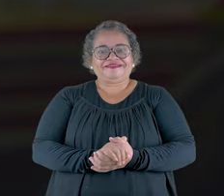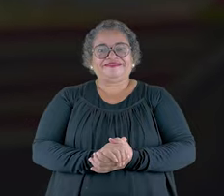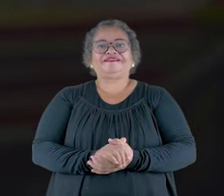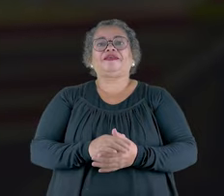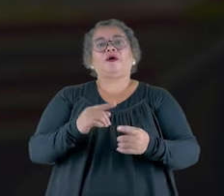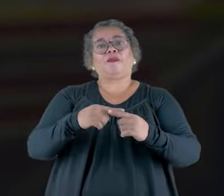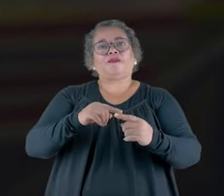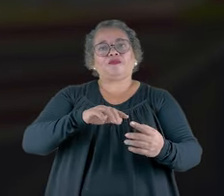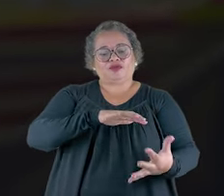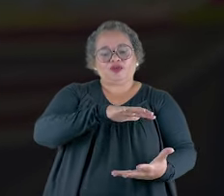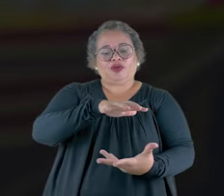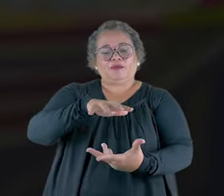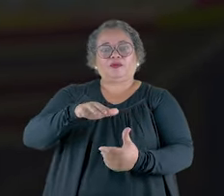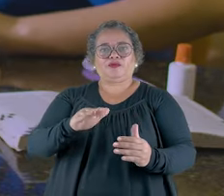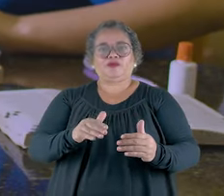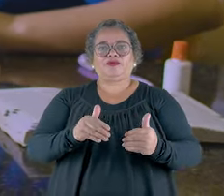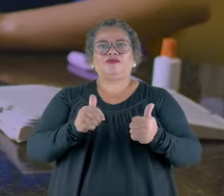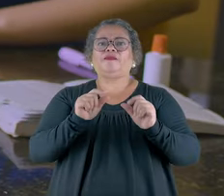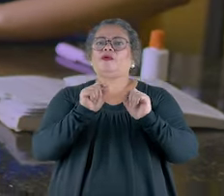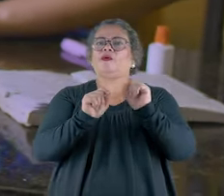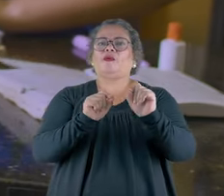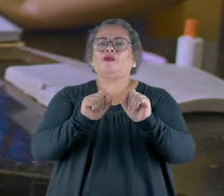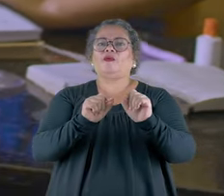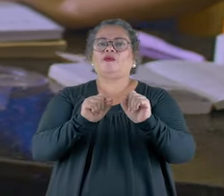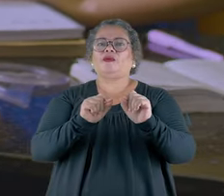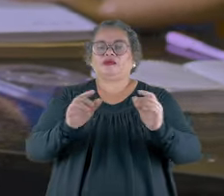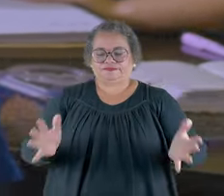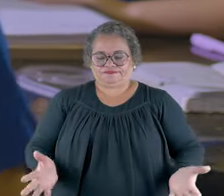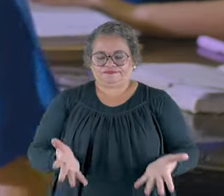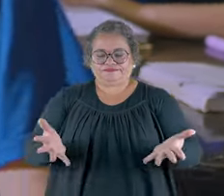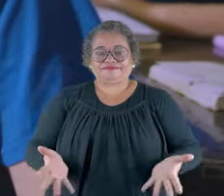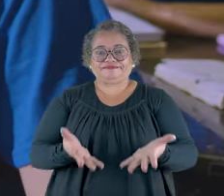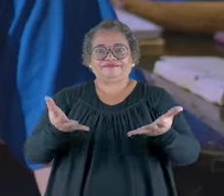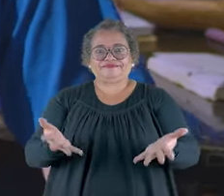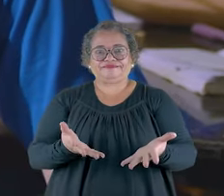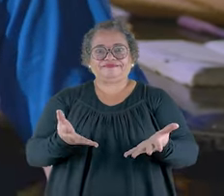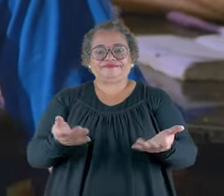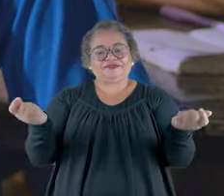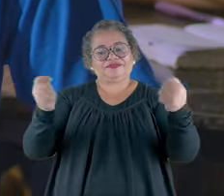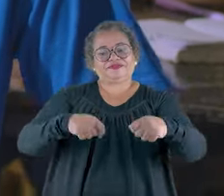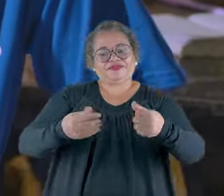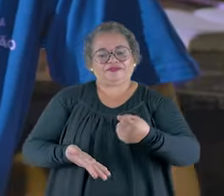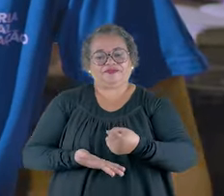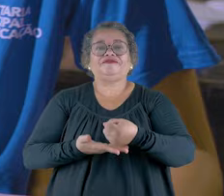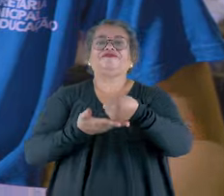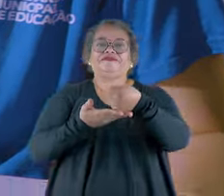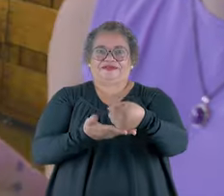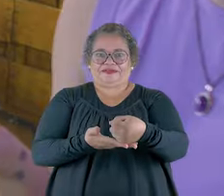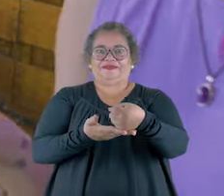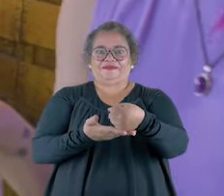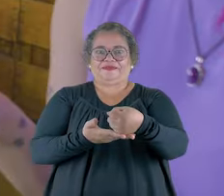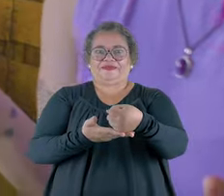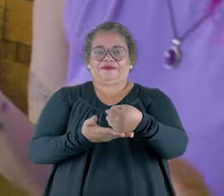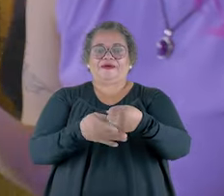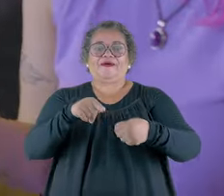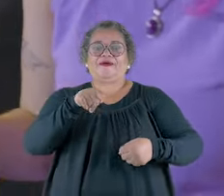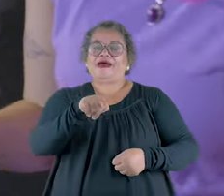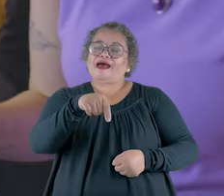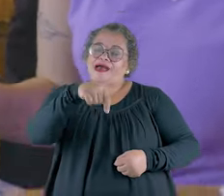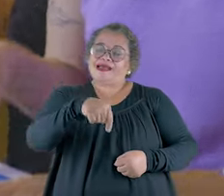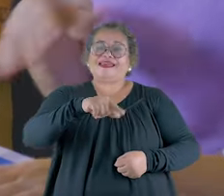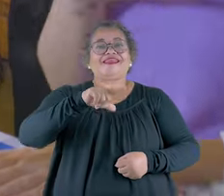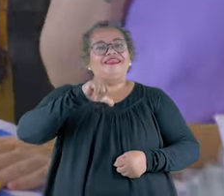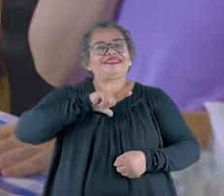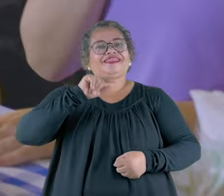mundo. E entende que para o mundo ser melhor, a gente precisa de capacitação, incentivo e apoio. Em Uberlândia é